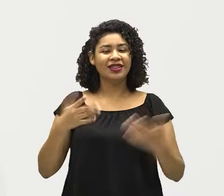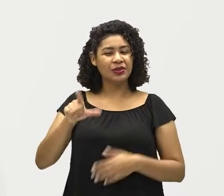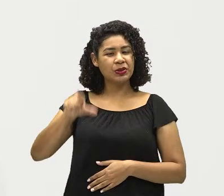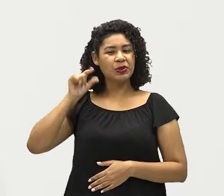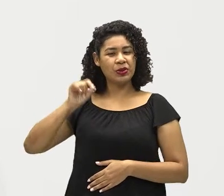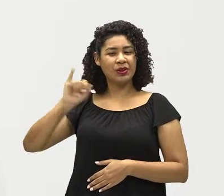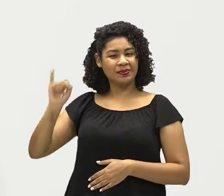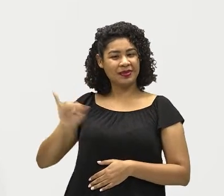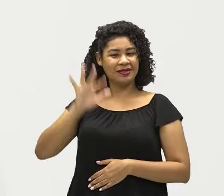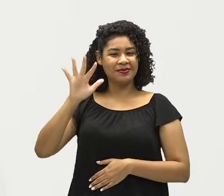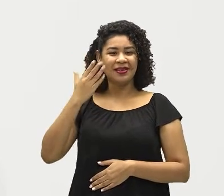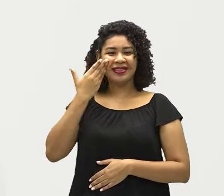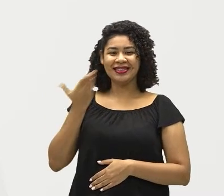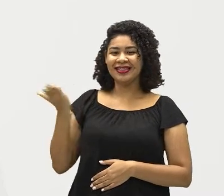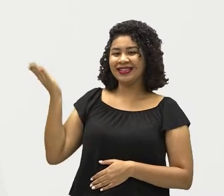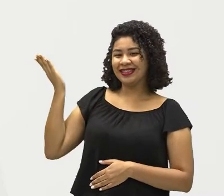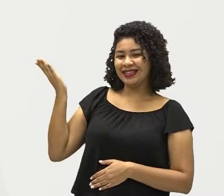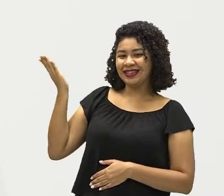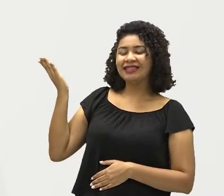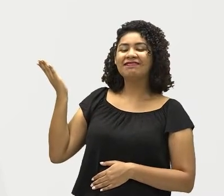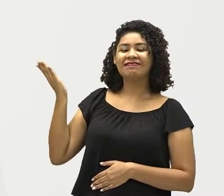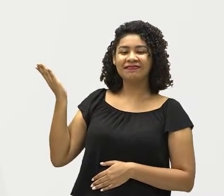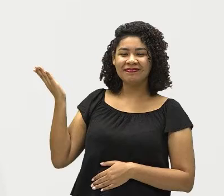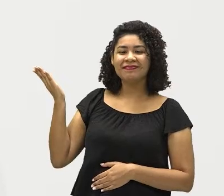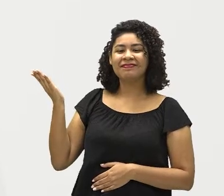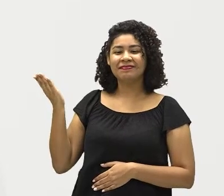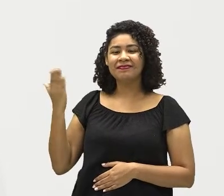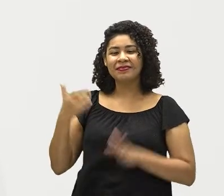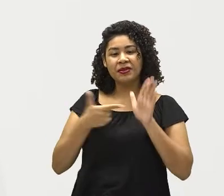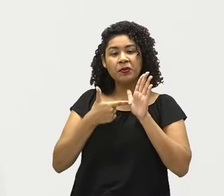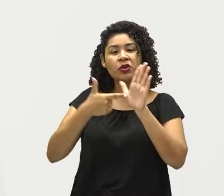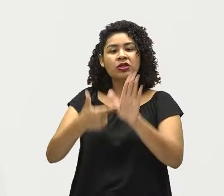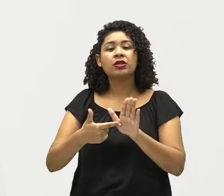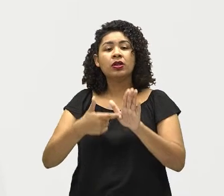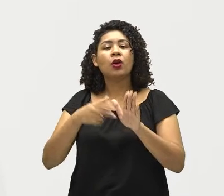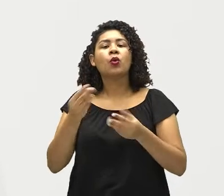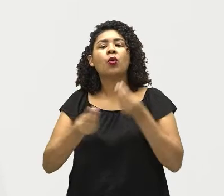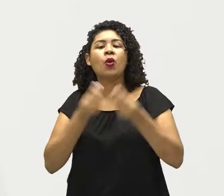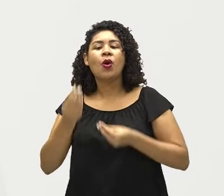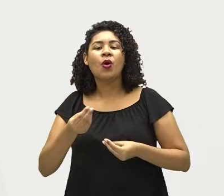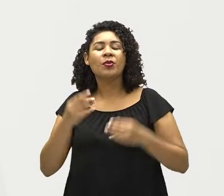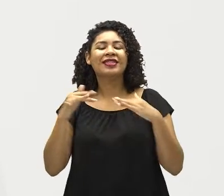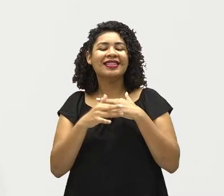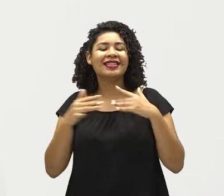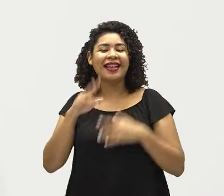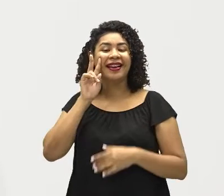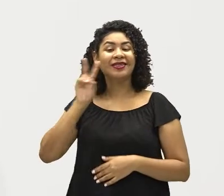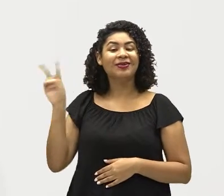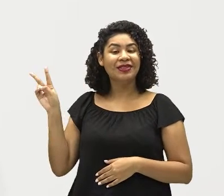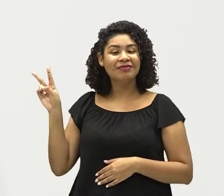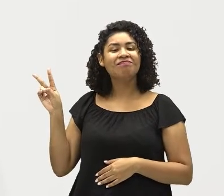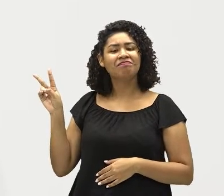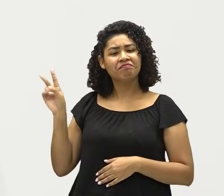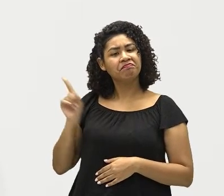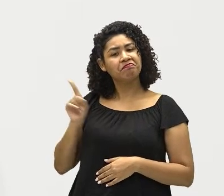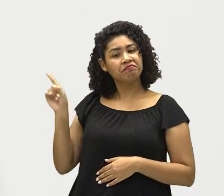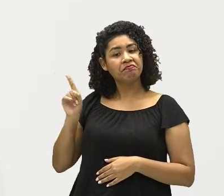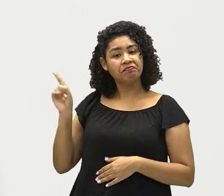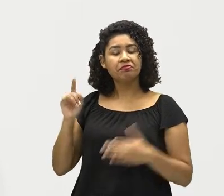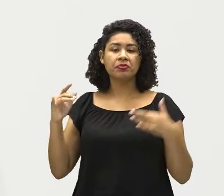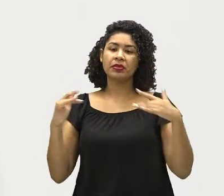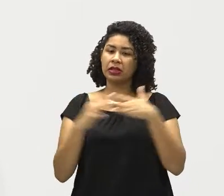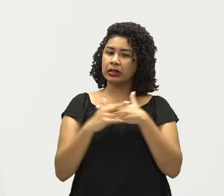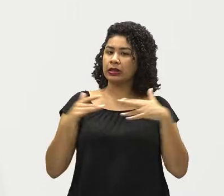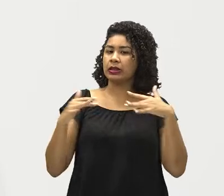imagem aqui, eu e a professora Pet escolhemos uma imagem para trazer para vocês da cidade de Florença. Como vocês veem, ela é uma cidade que